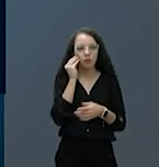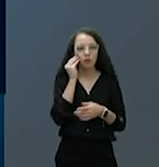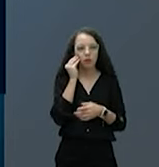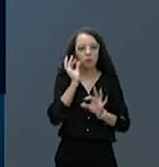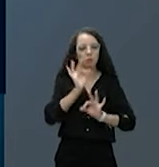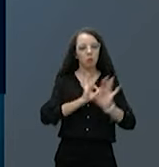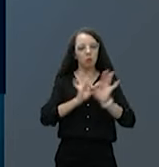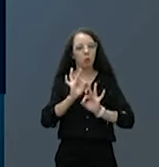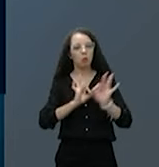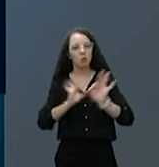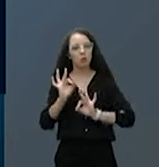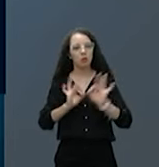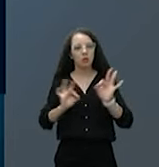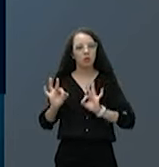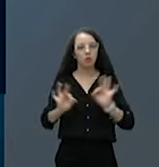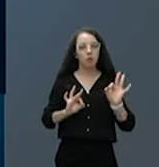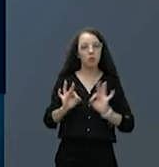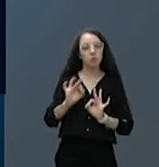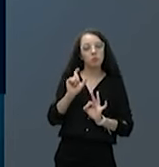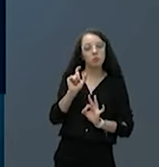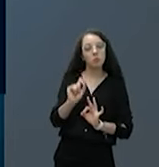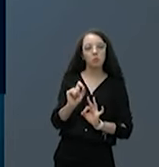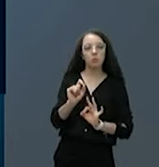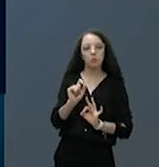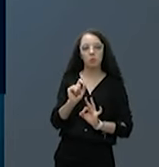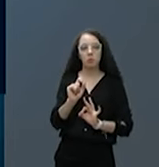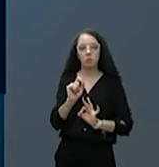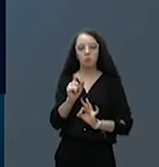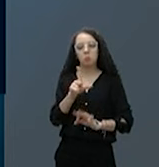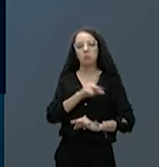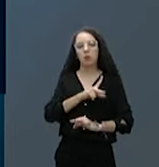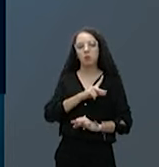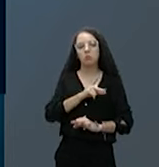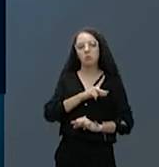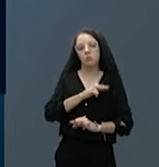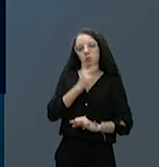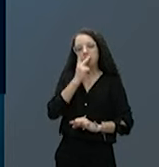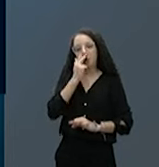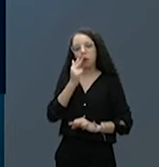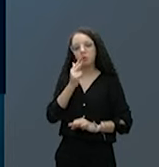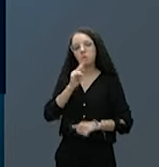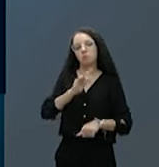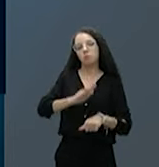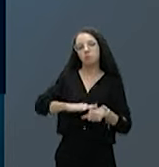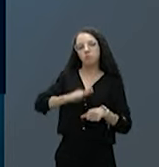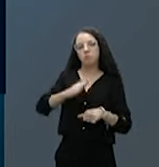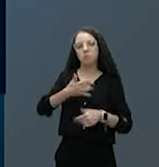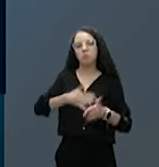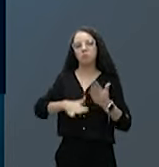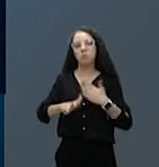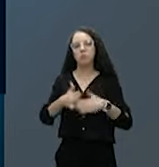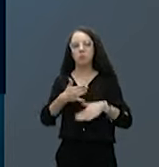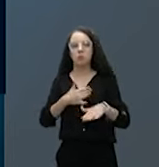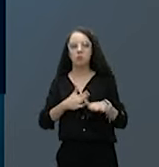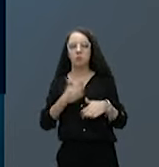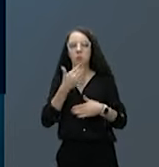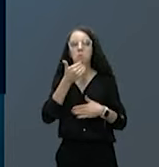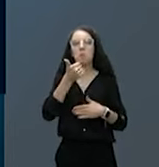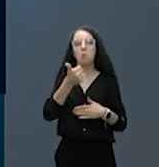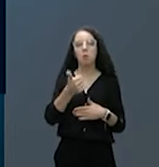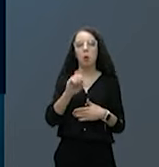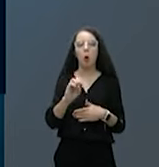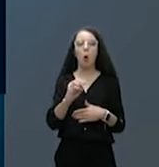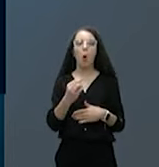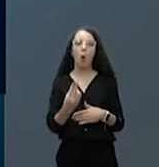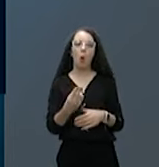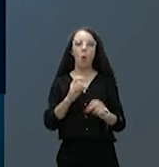ajeitada naquilo que acho será mais tranquilo ou que possa alcançar um maior número